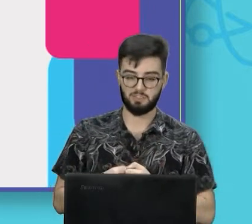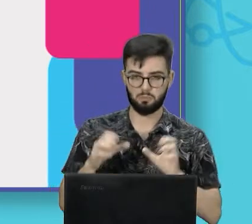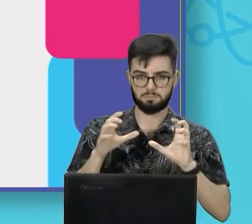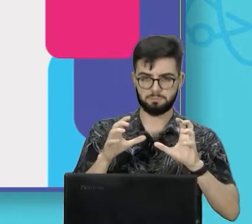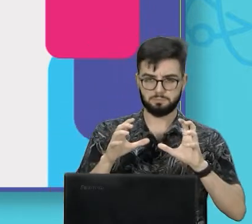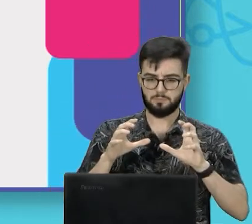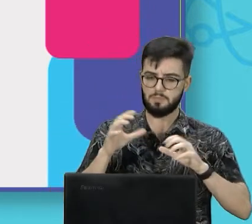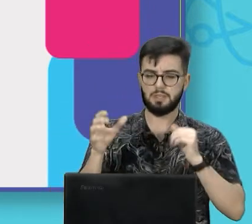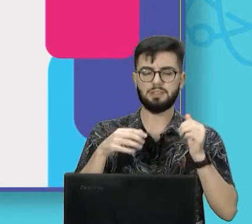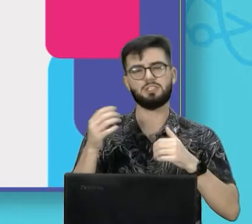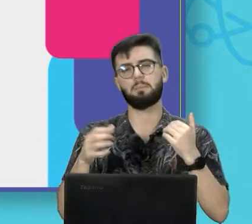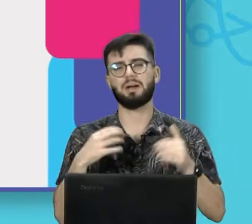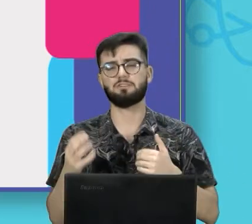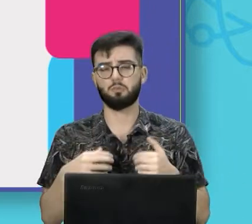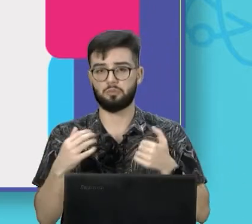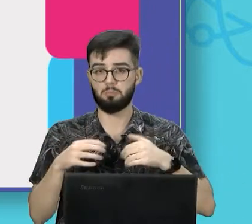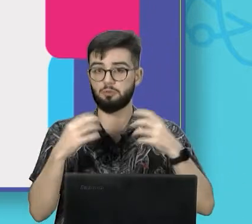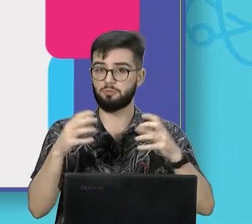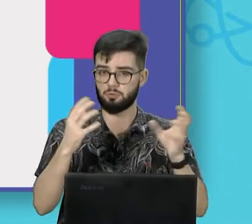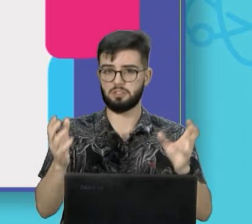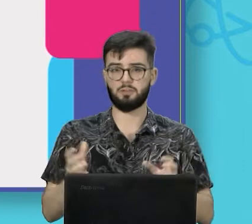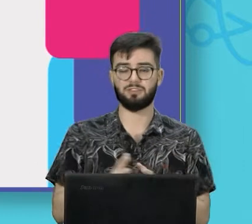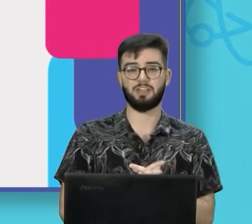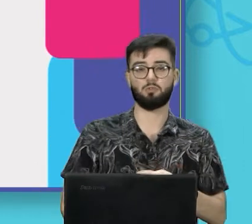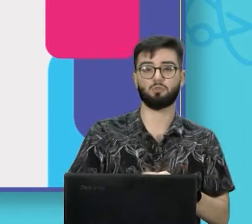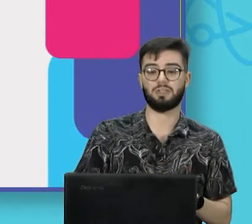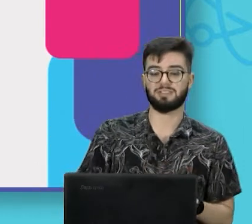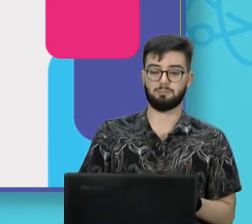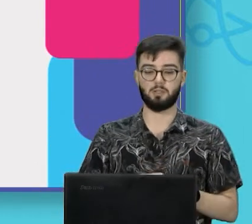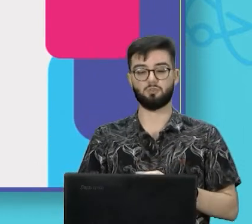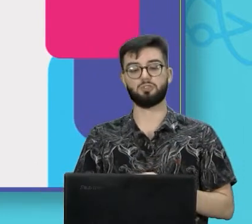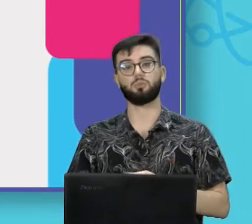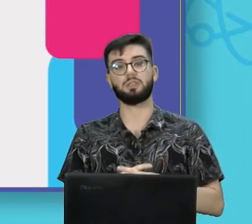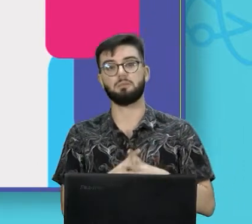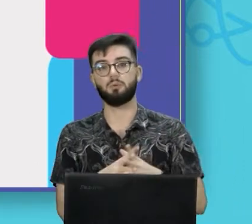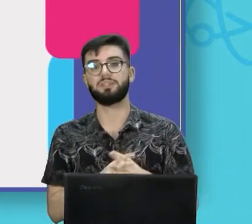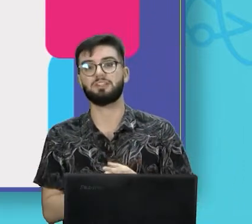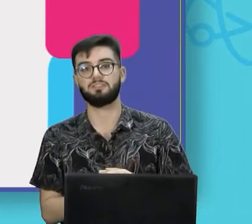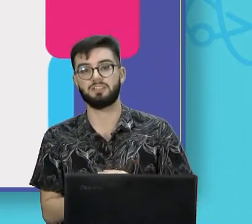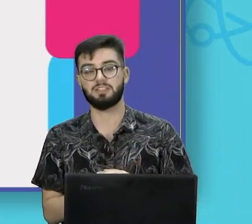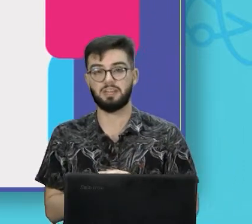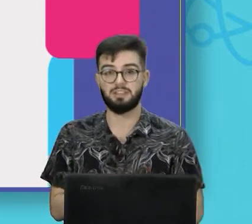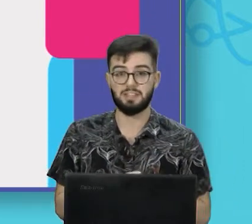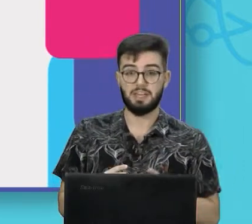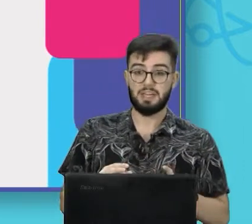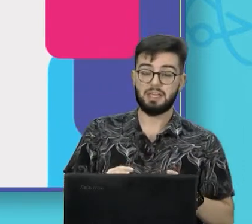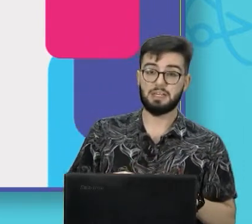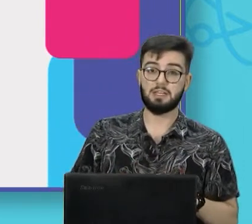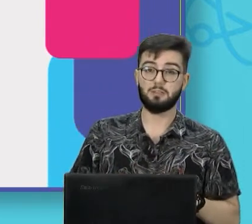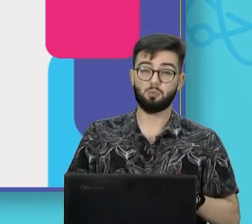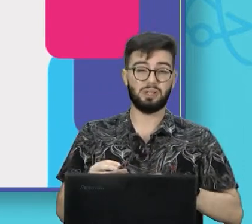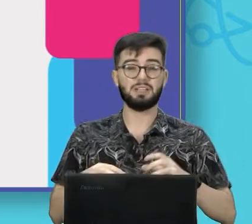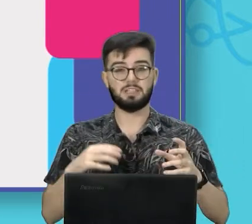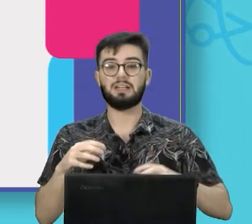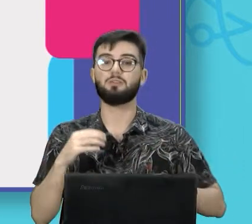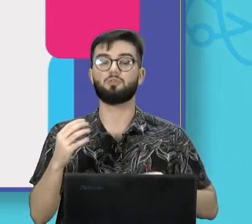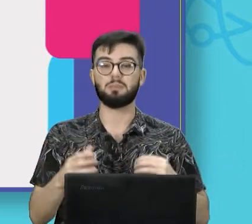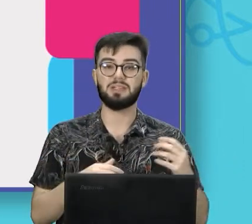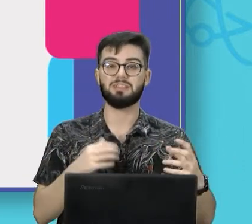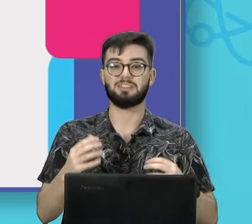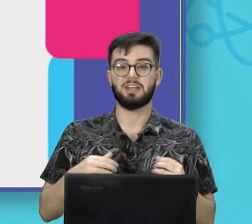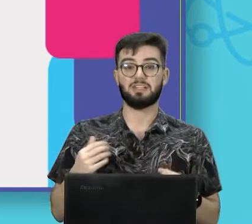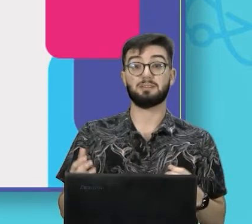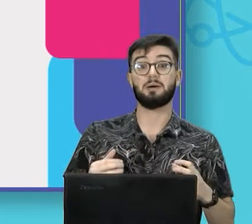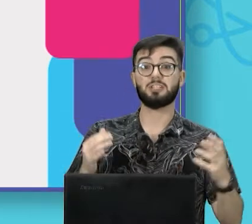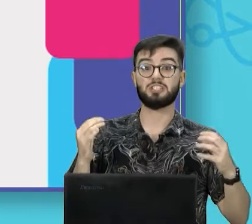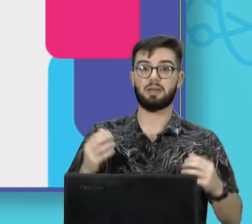enfraquecido SG bate vão ser muito frutíferos ali ao longo da Assembleia constituinte de 1823 e durante